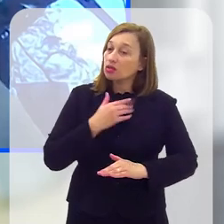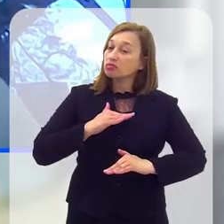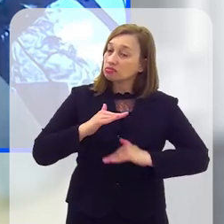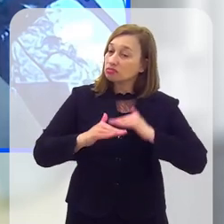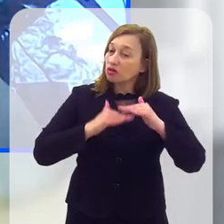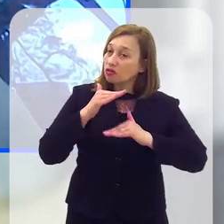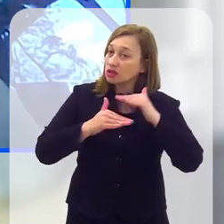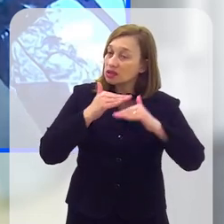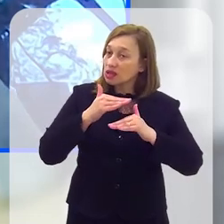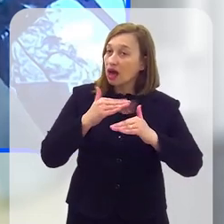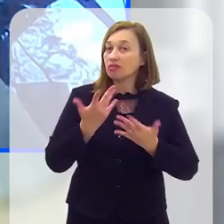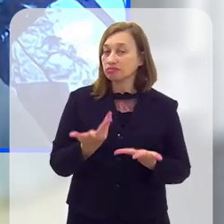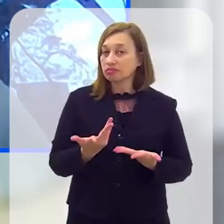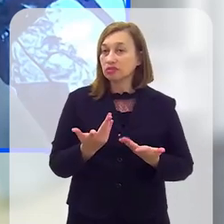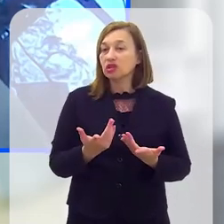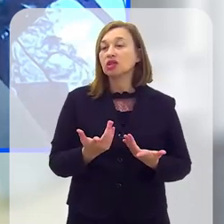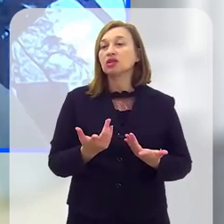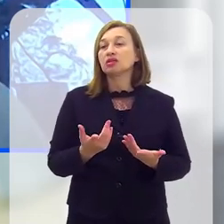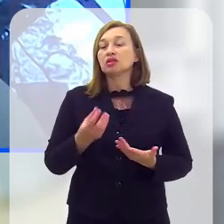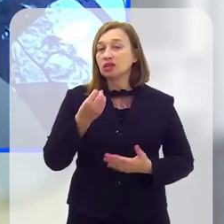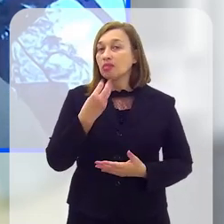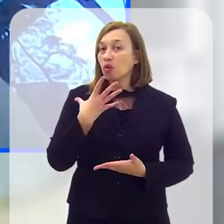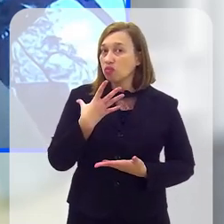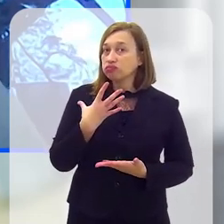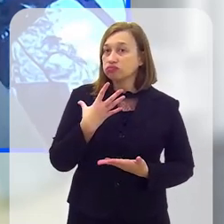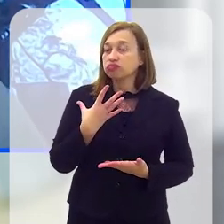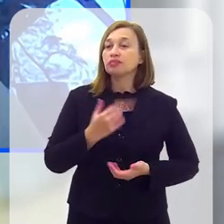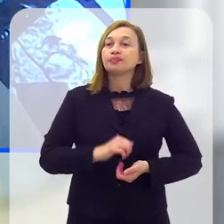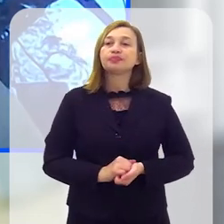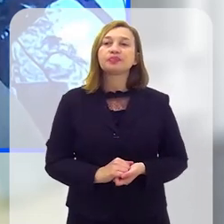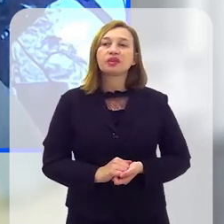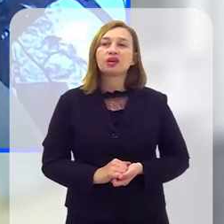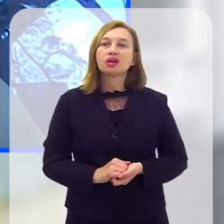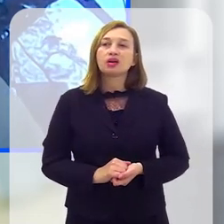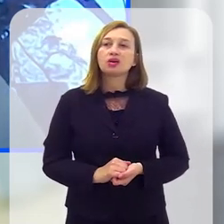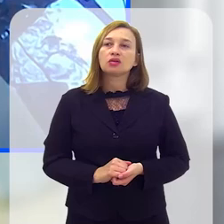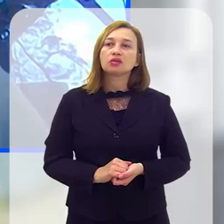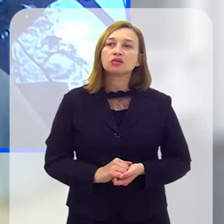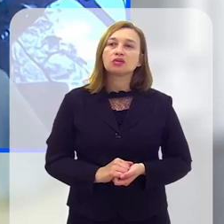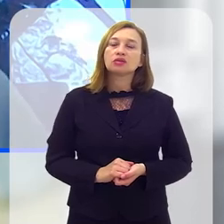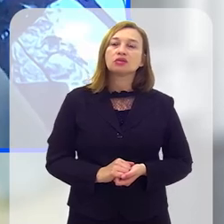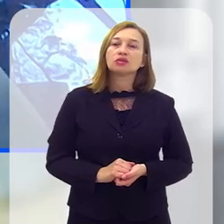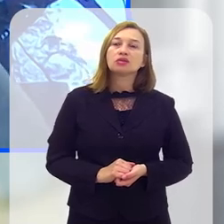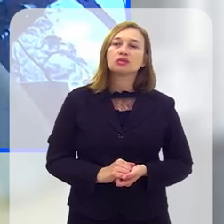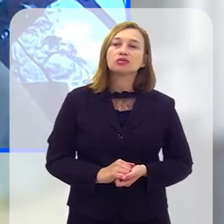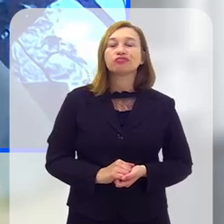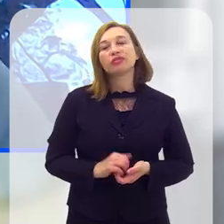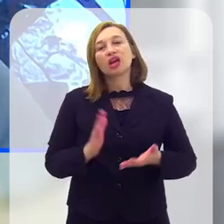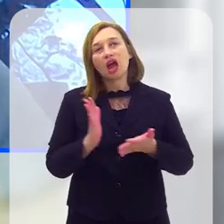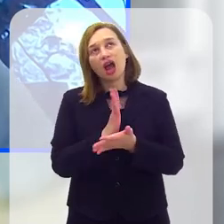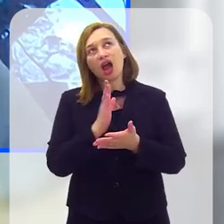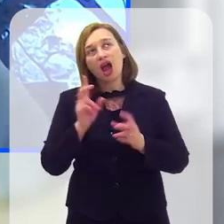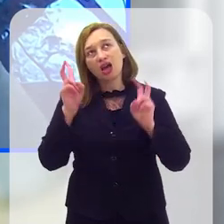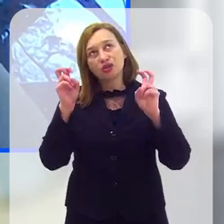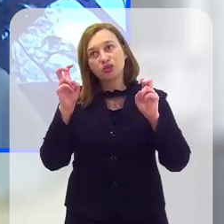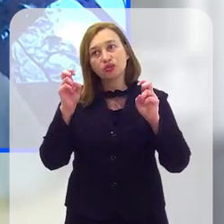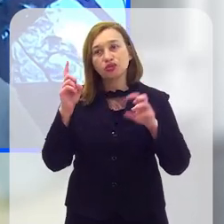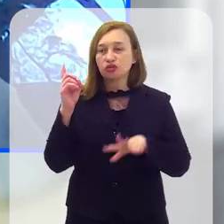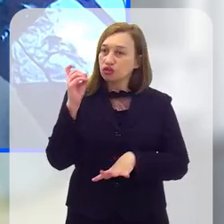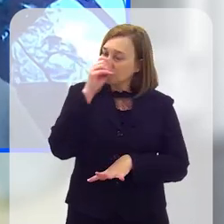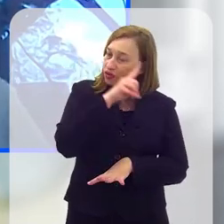avançar. Então, esse é indiscutivelmente um ponto positivo do novo marco. O marco tem pontos